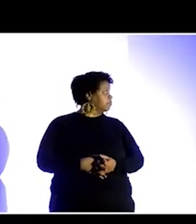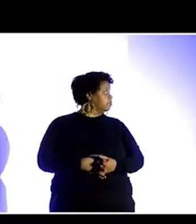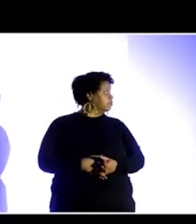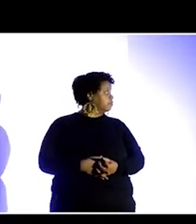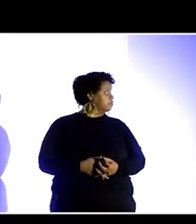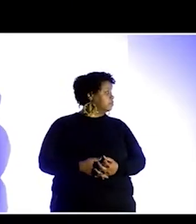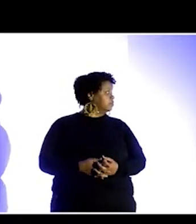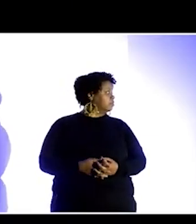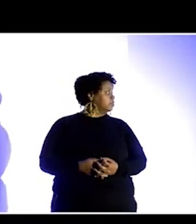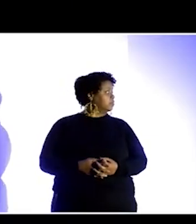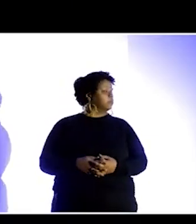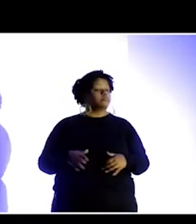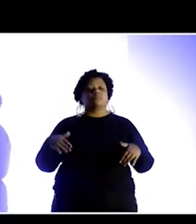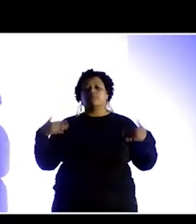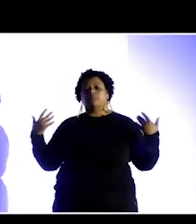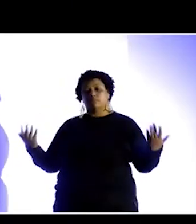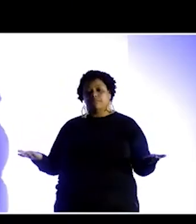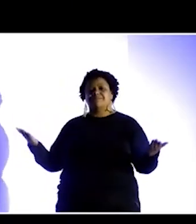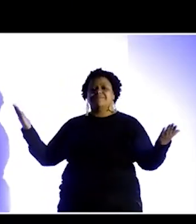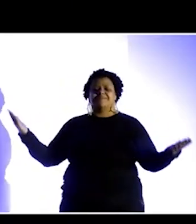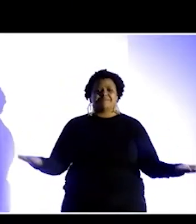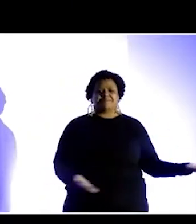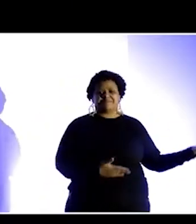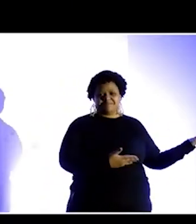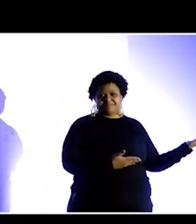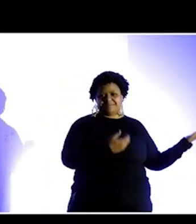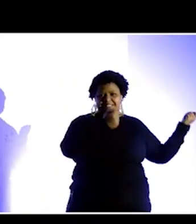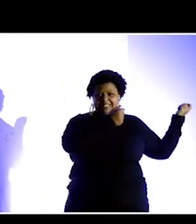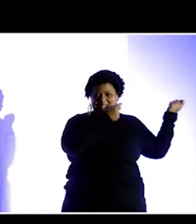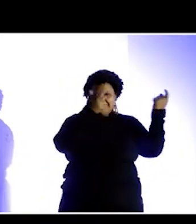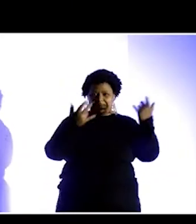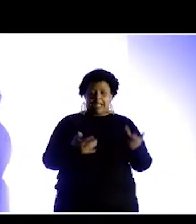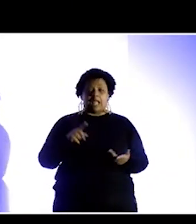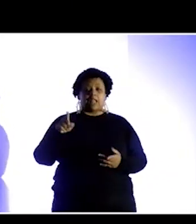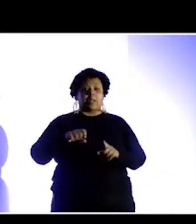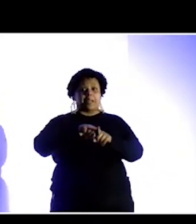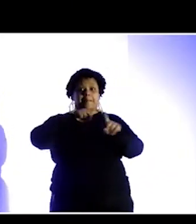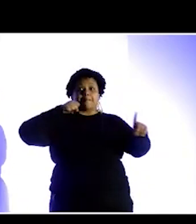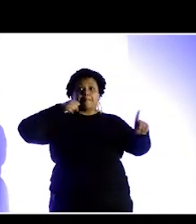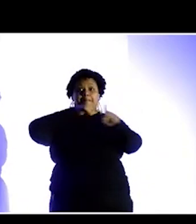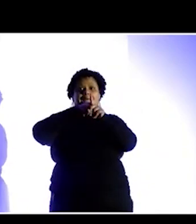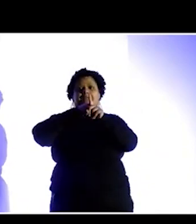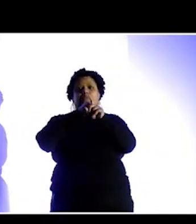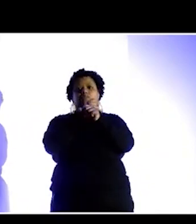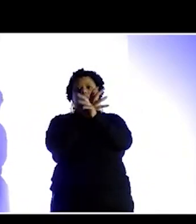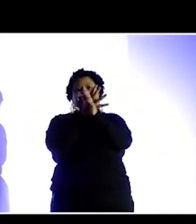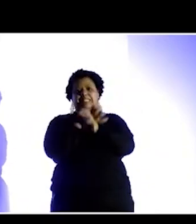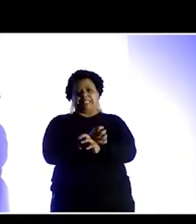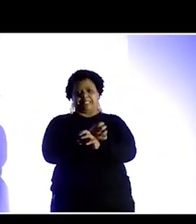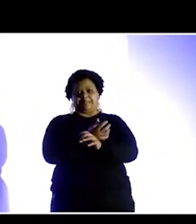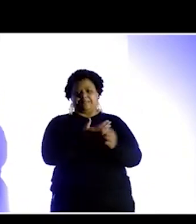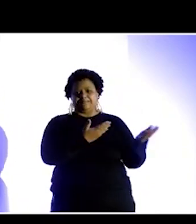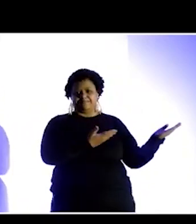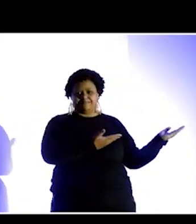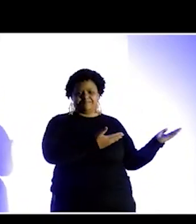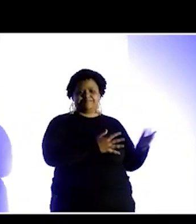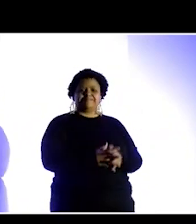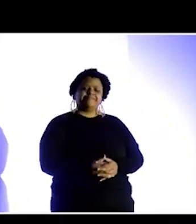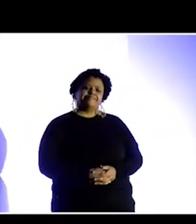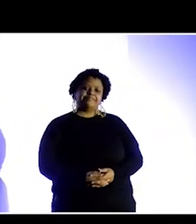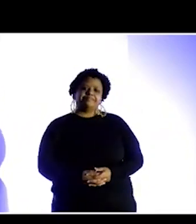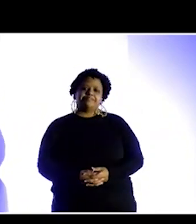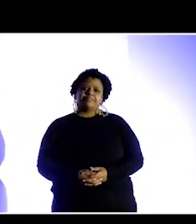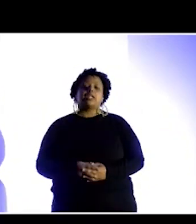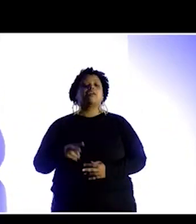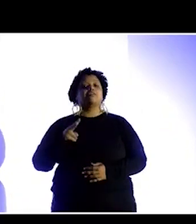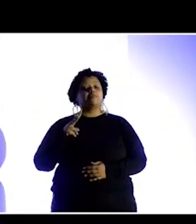Bem, os resultados aqui, essa primeira parte aqui mostram, né, o impacto das secas. Né? Aqui, quanto mais vermelho, mostra que vai